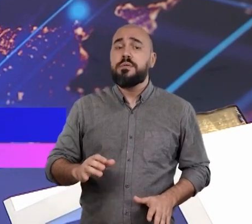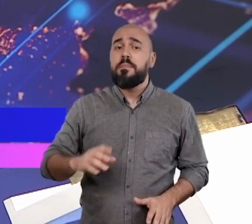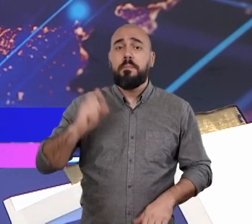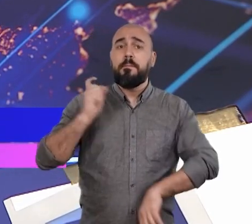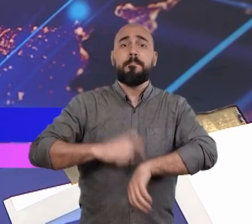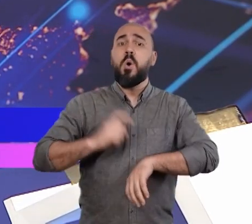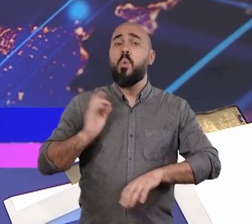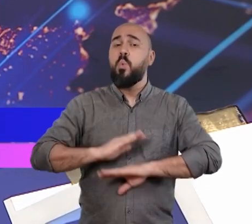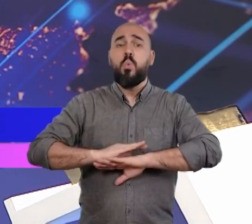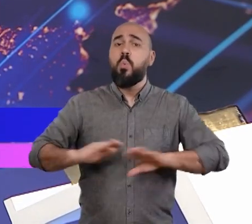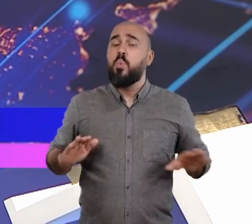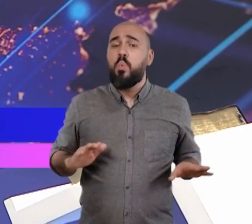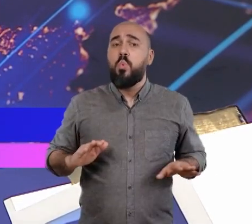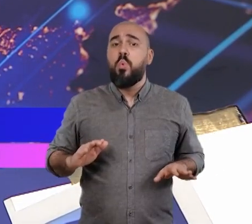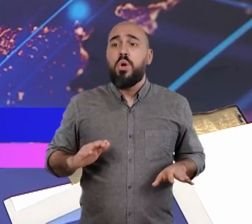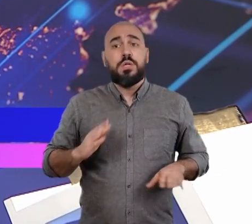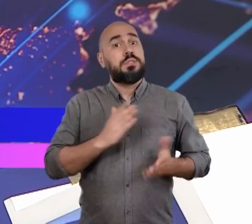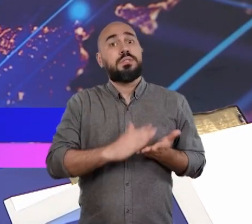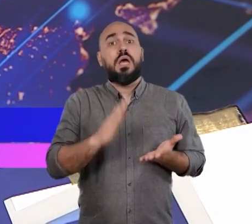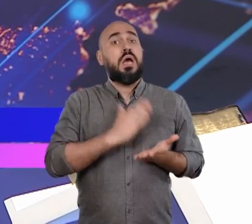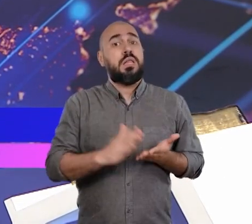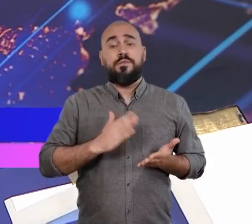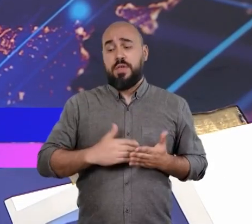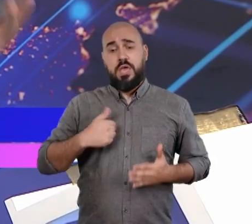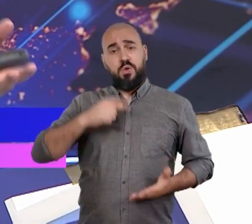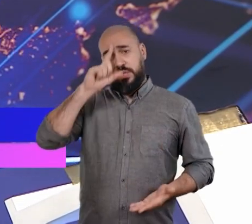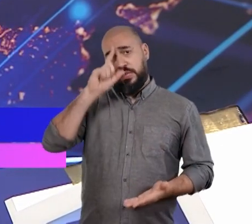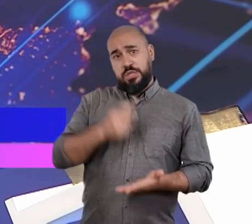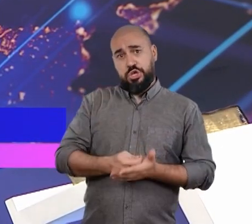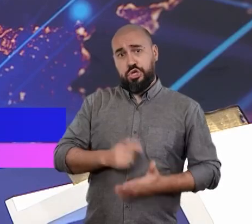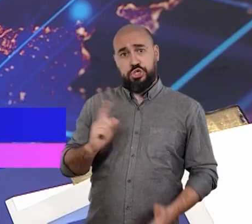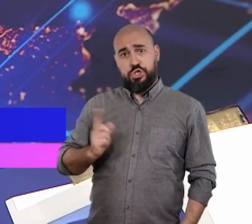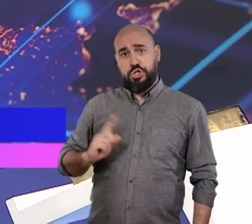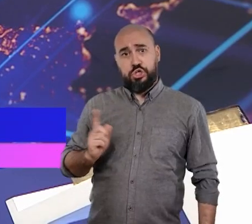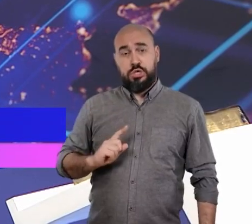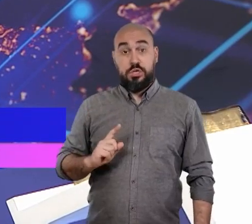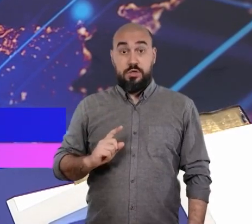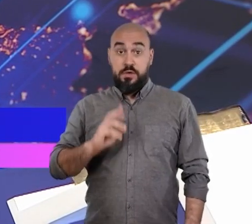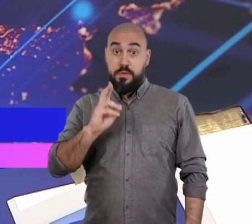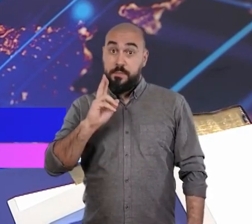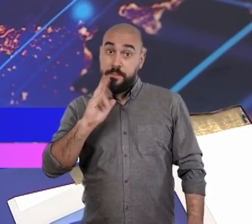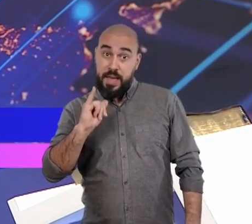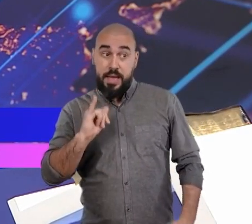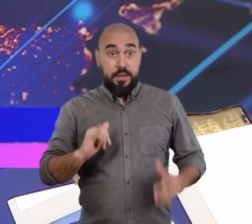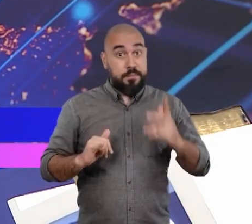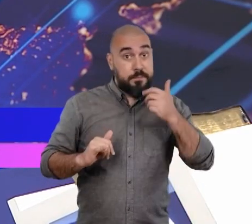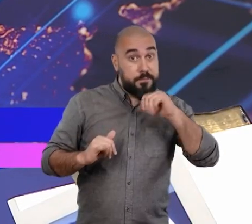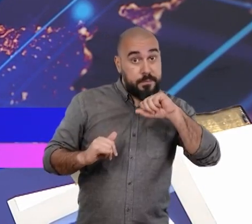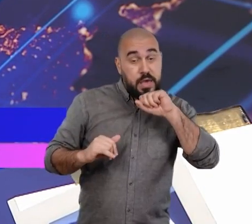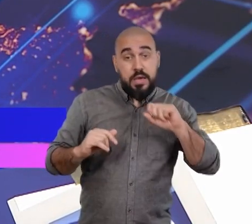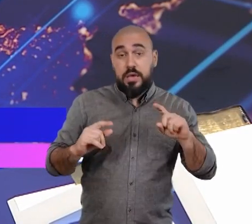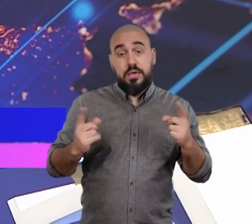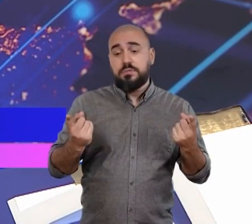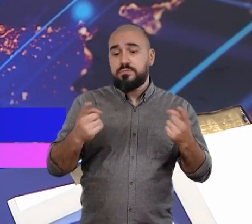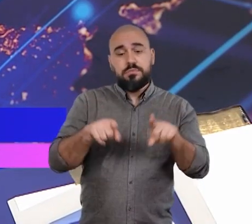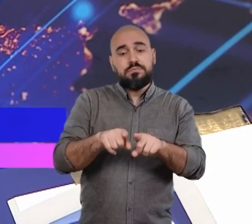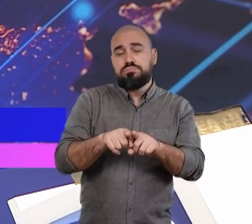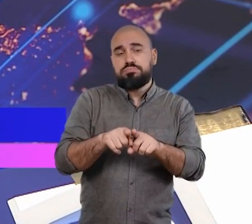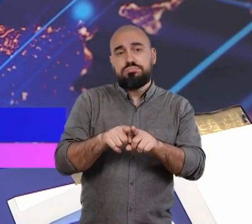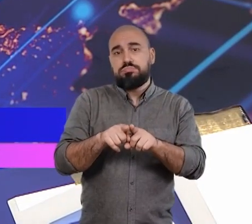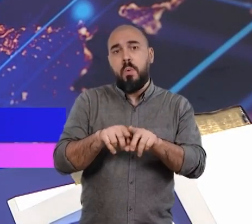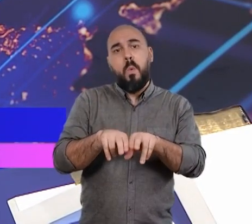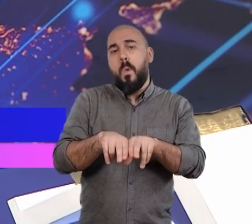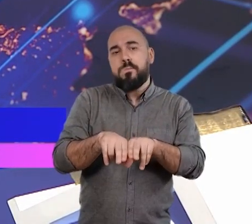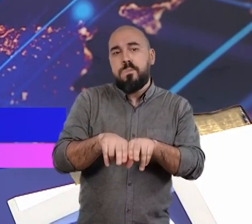mundo. Então não teve nada a ver com uma escolha sua. Os seus pais decidiram ter um bebê, mas Deus te planejou. Deus te